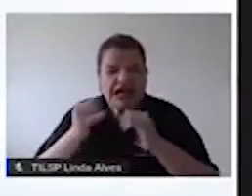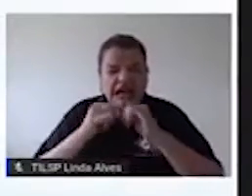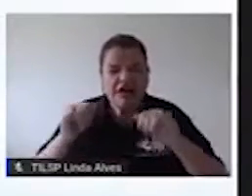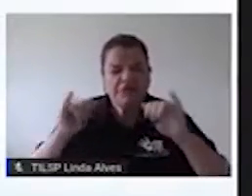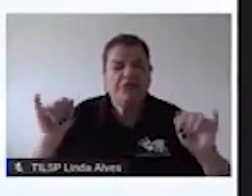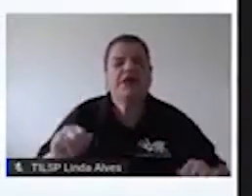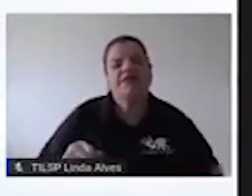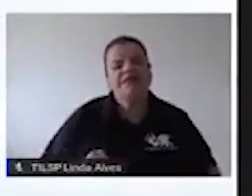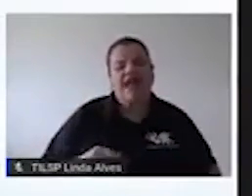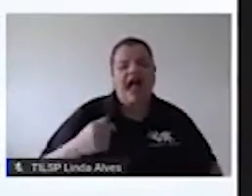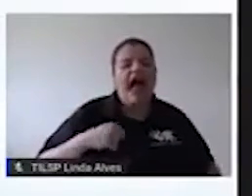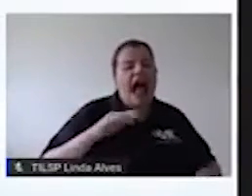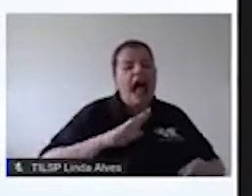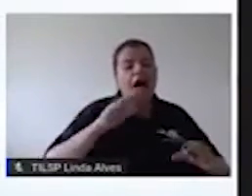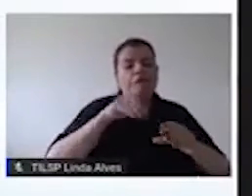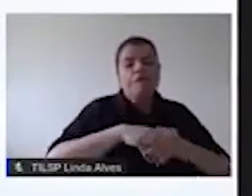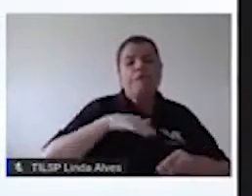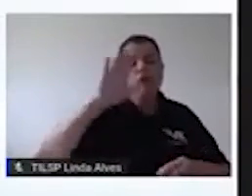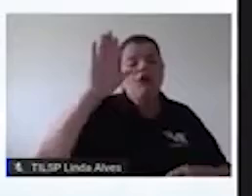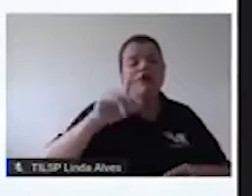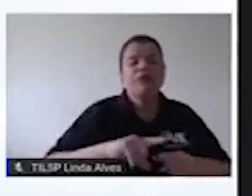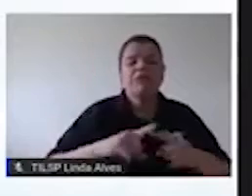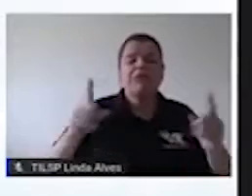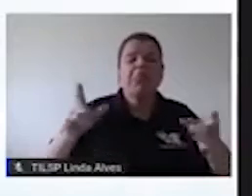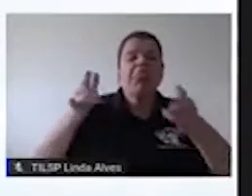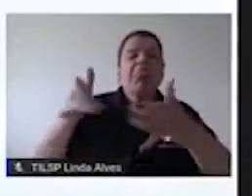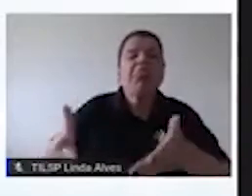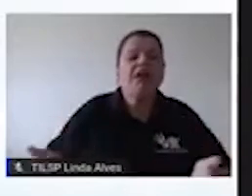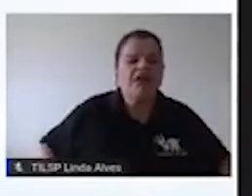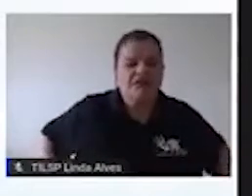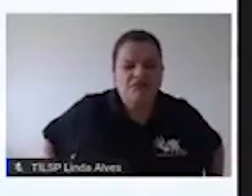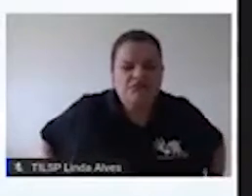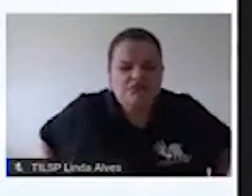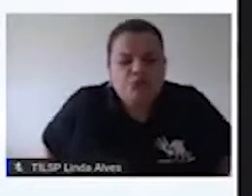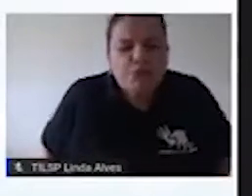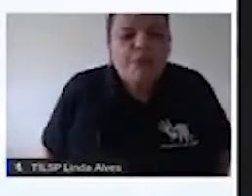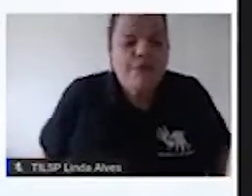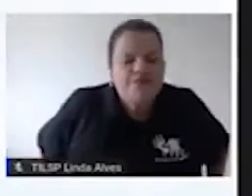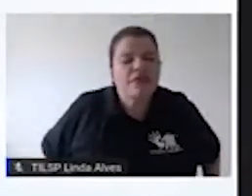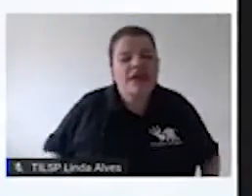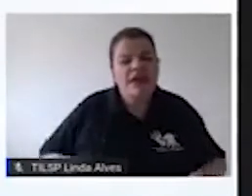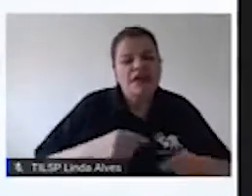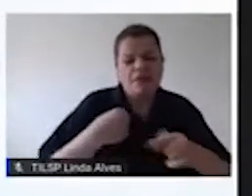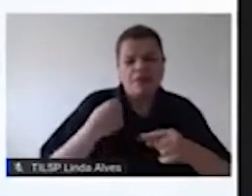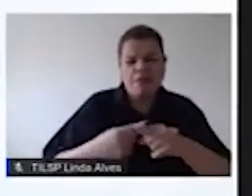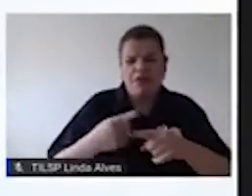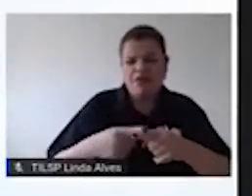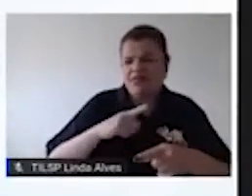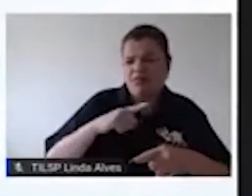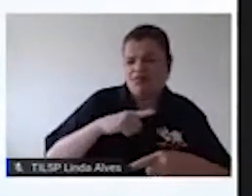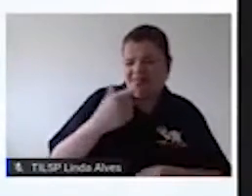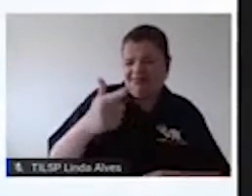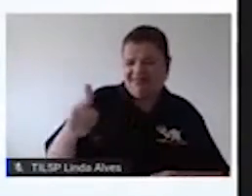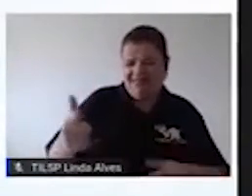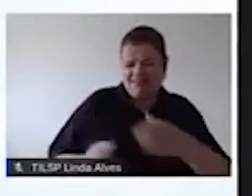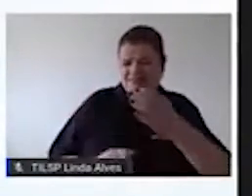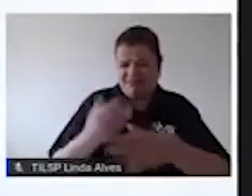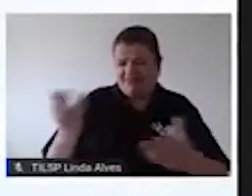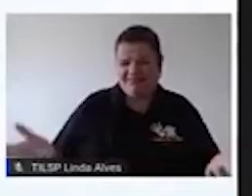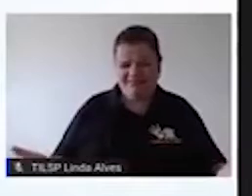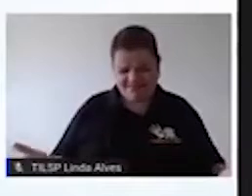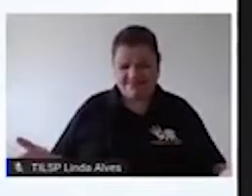né? Não, apoio, aprovo, mas depois não criar as ferramentas para implementação. O